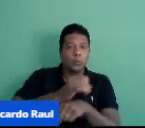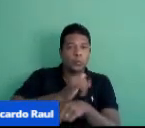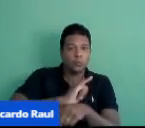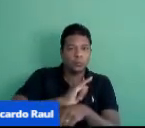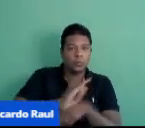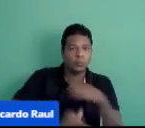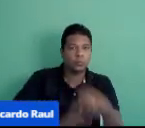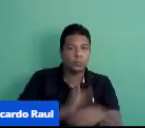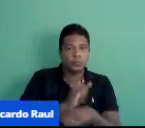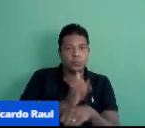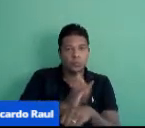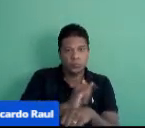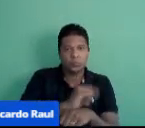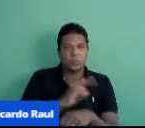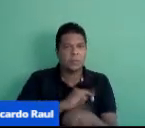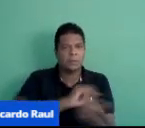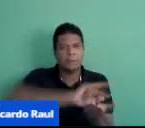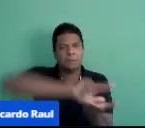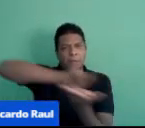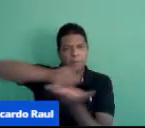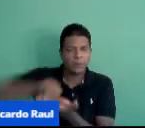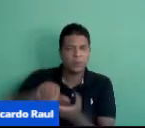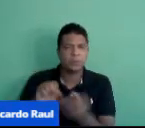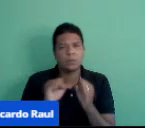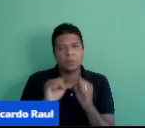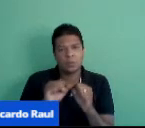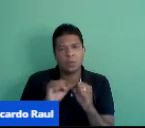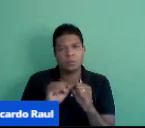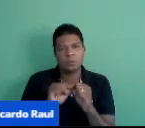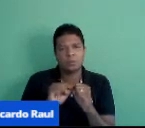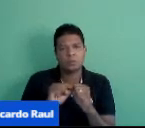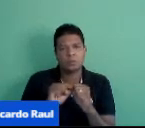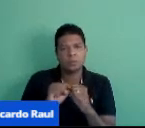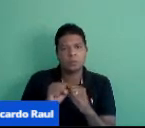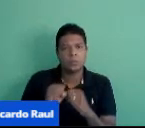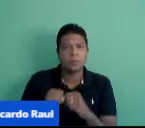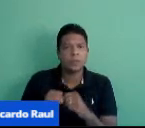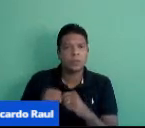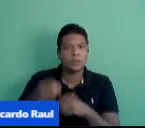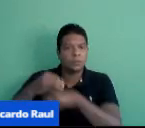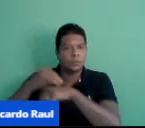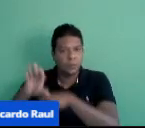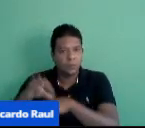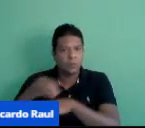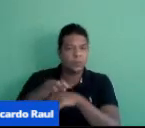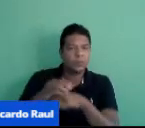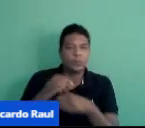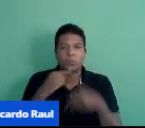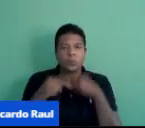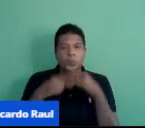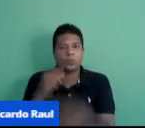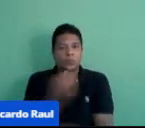que a gente pode encontrar aí, é só compartilhar e pedir para o aluno estar assistindo para tirar as dúvidas, né?